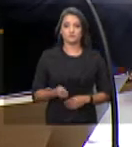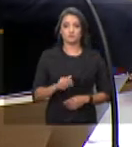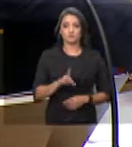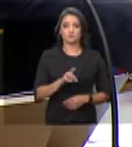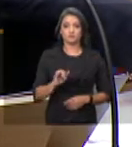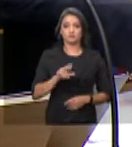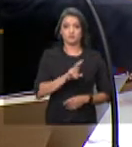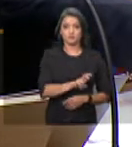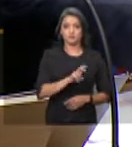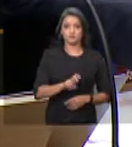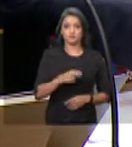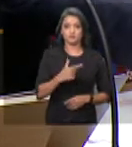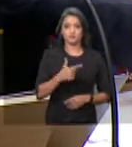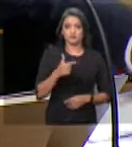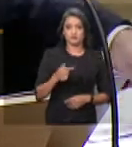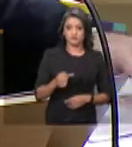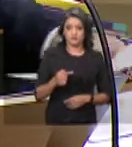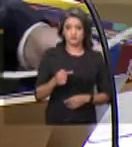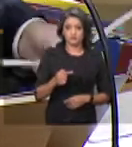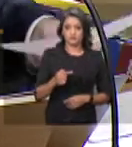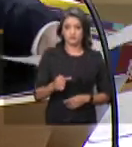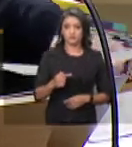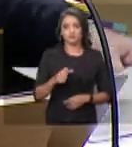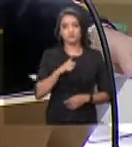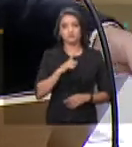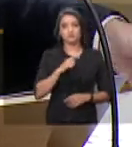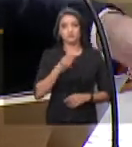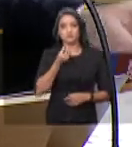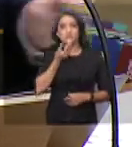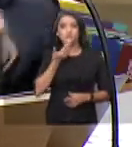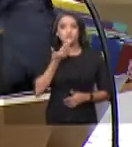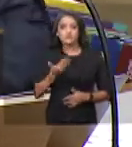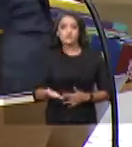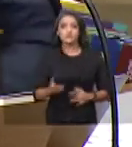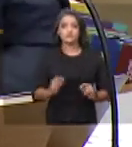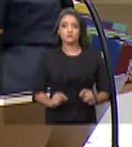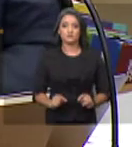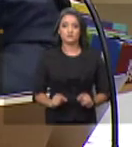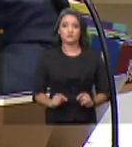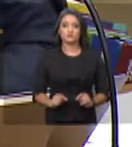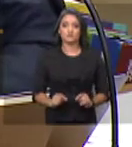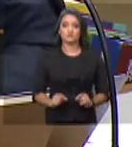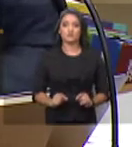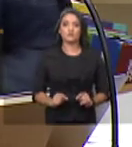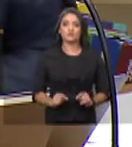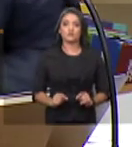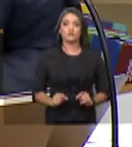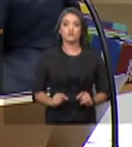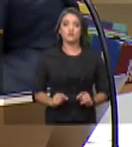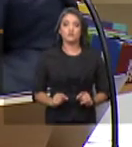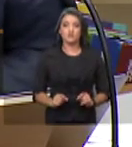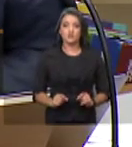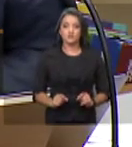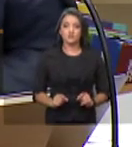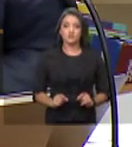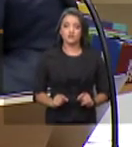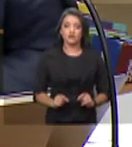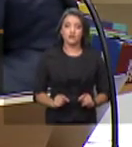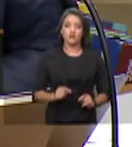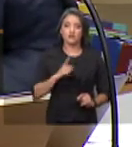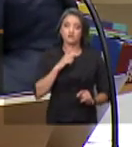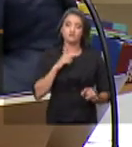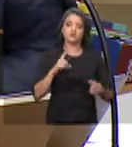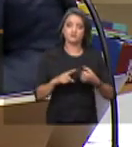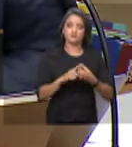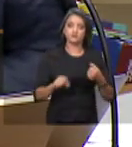5527 de fato o pedido autoral remete basicamente é o artigo 12